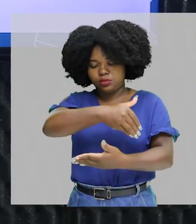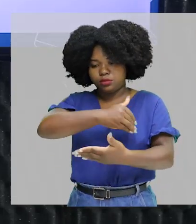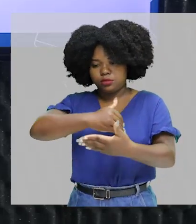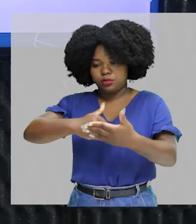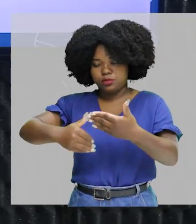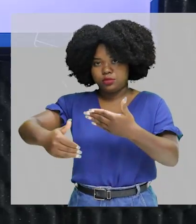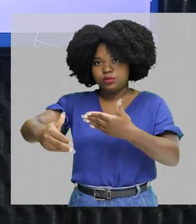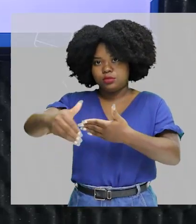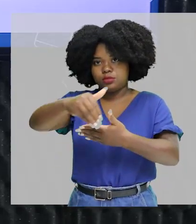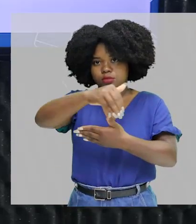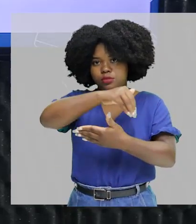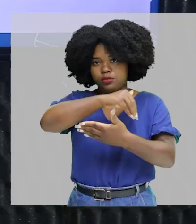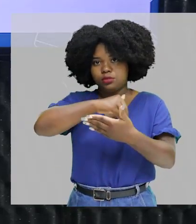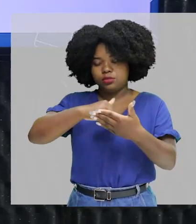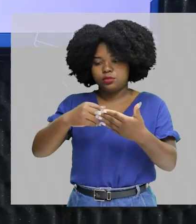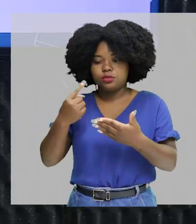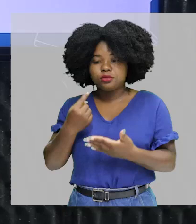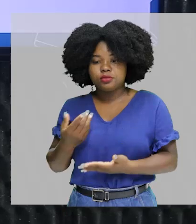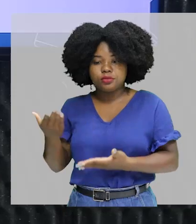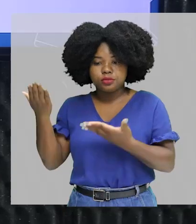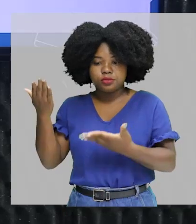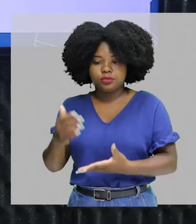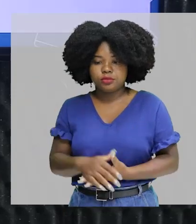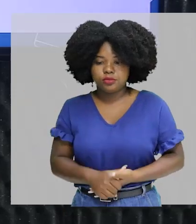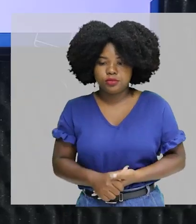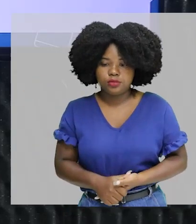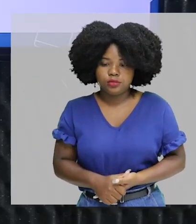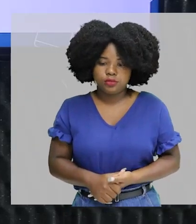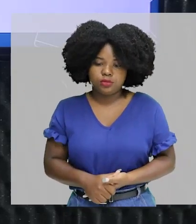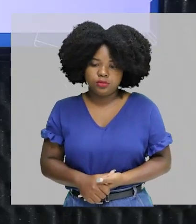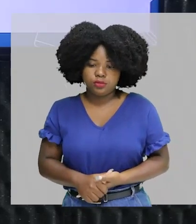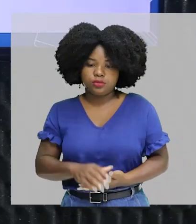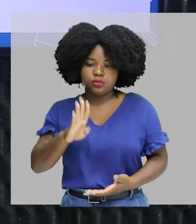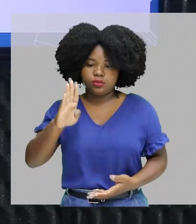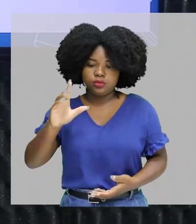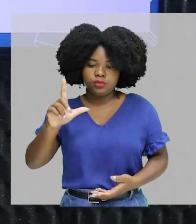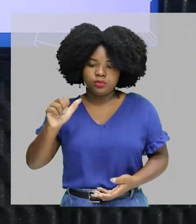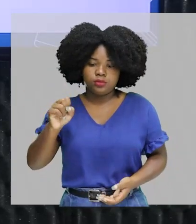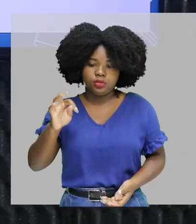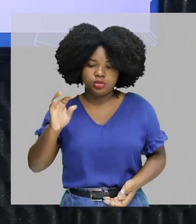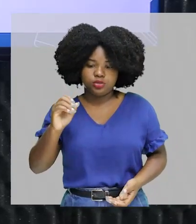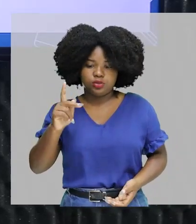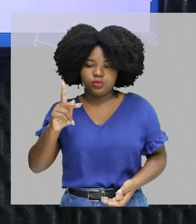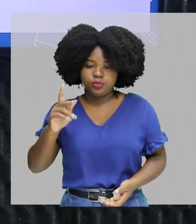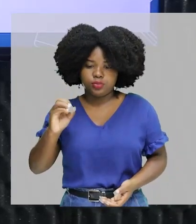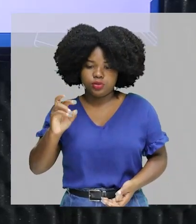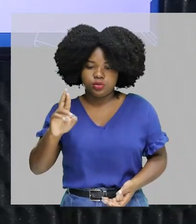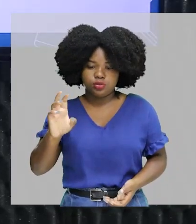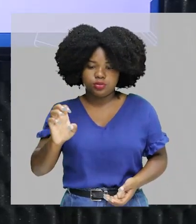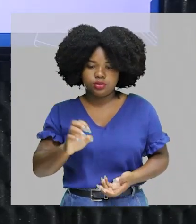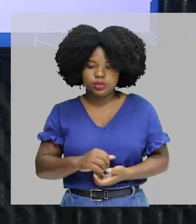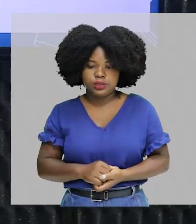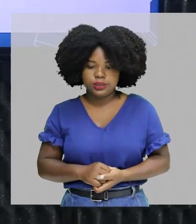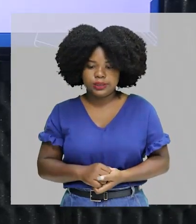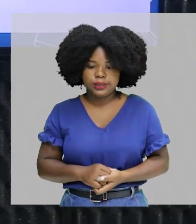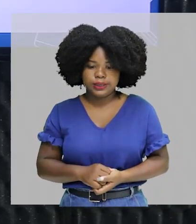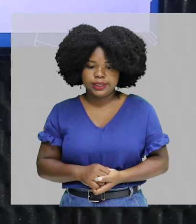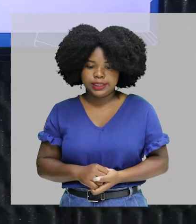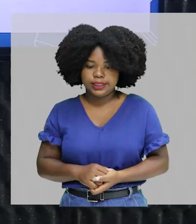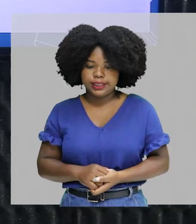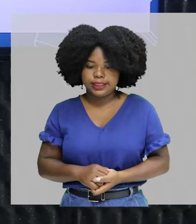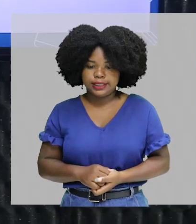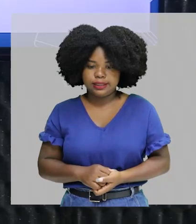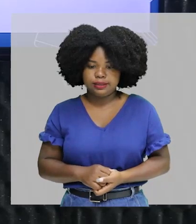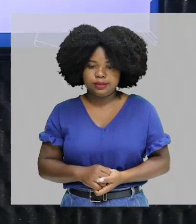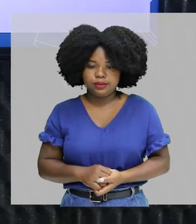embrião. Essa fase aqui do embrionária nós chamamos de blástula, tá? Essa blástula